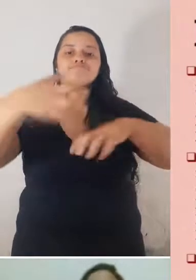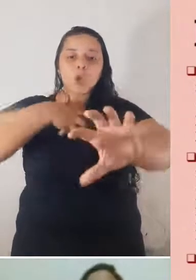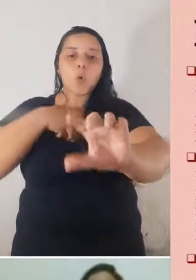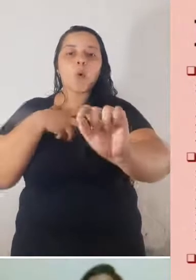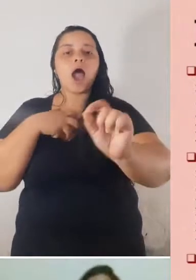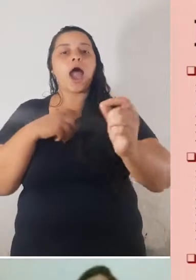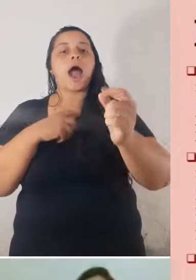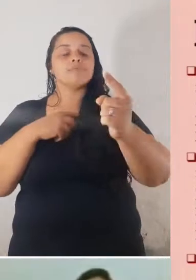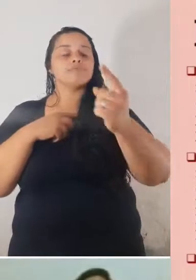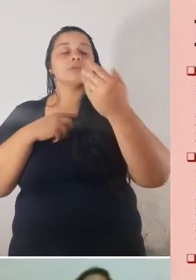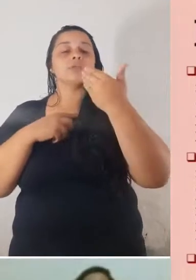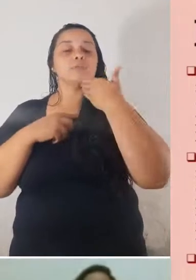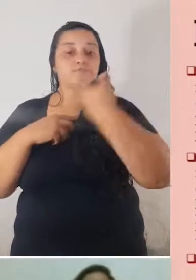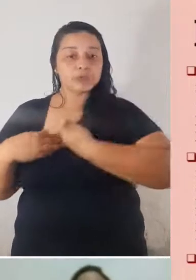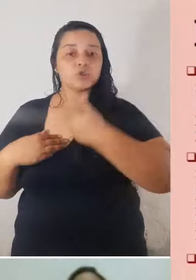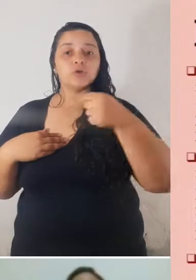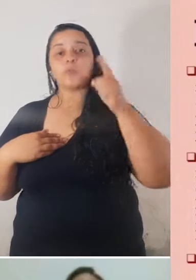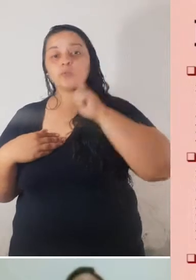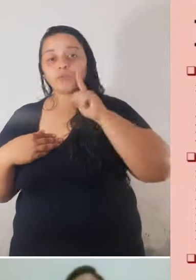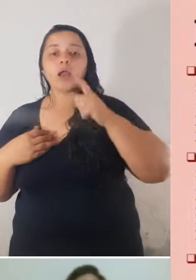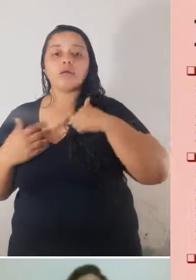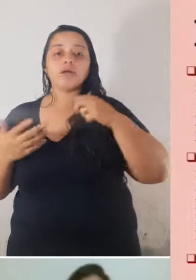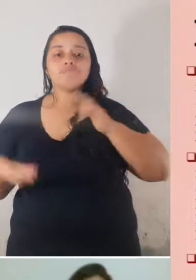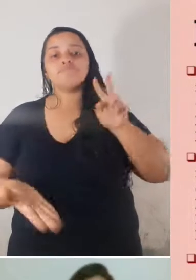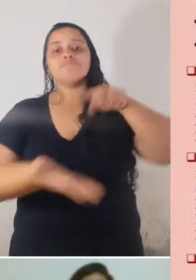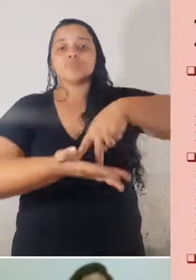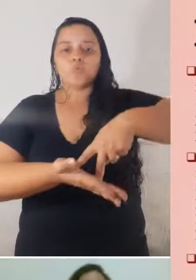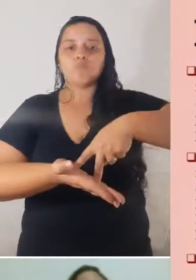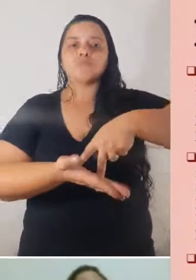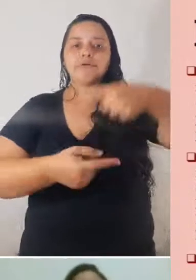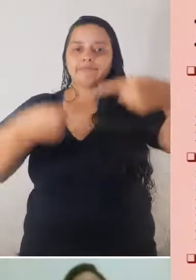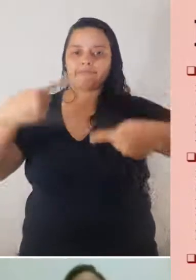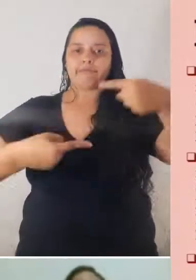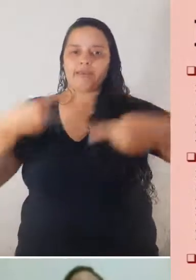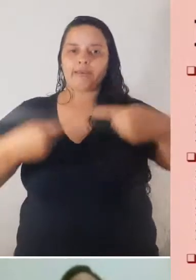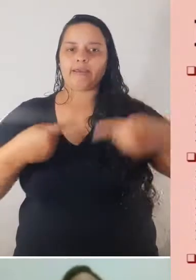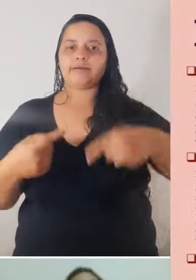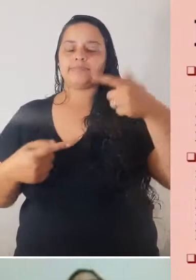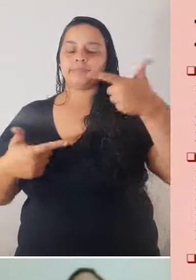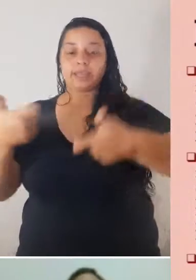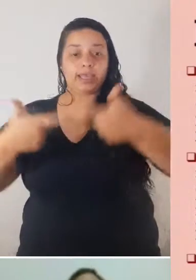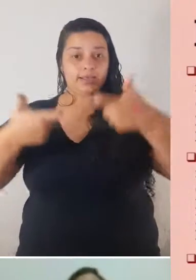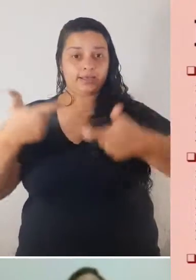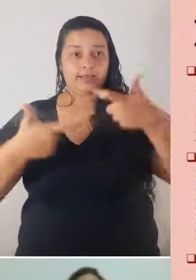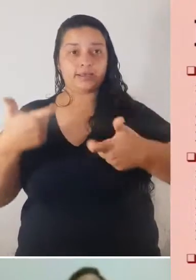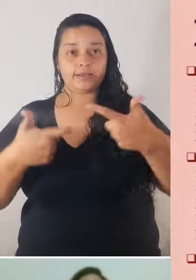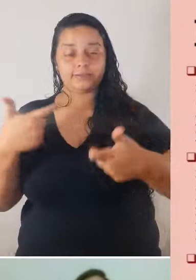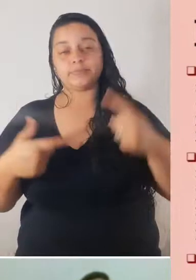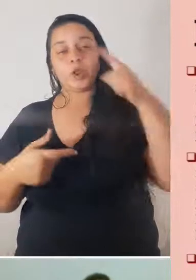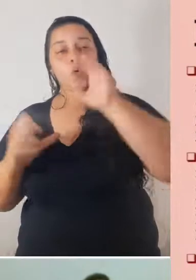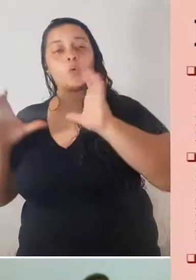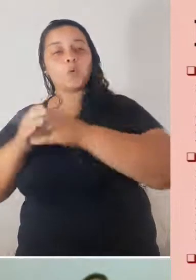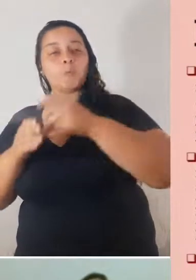lado dos aliados, ou seja, o bloco composto pelos países Estados Unidos, França, Inglaterra e União